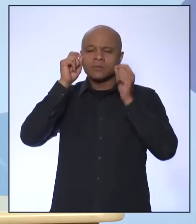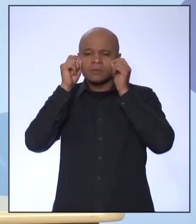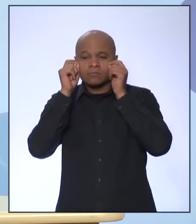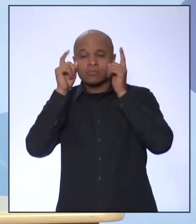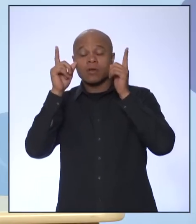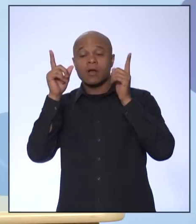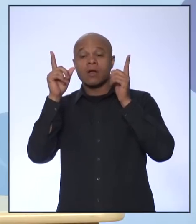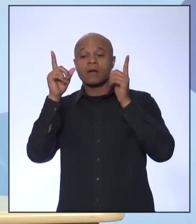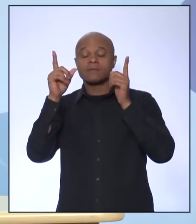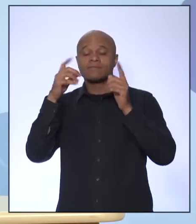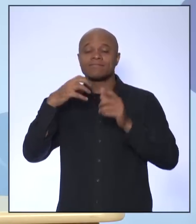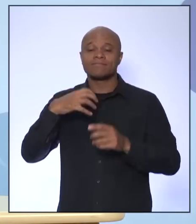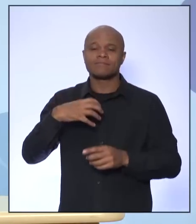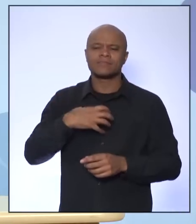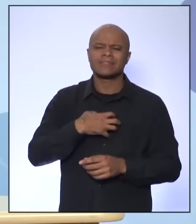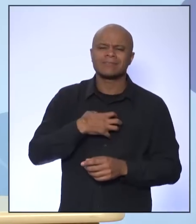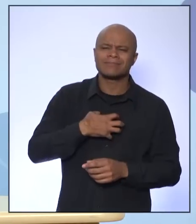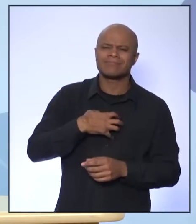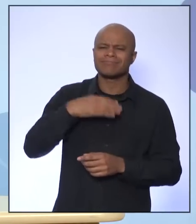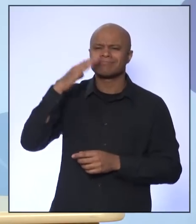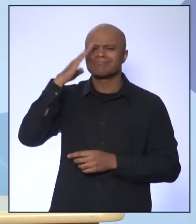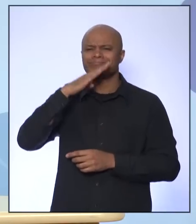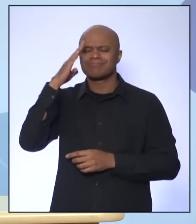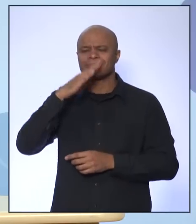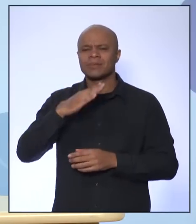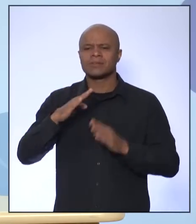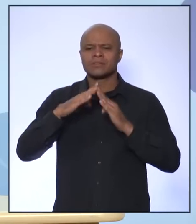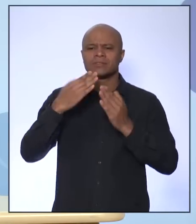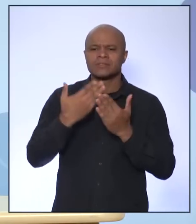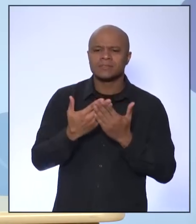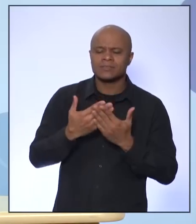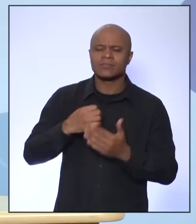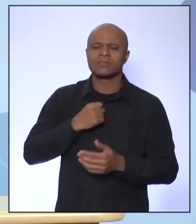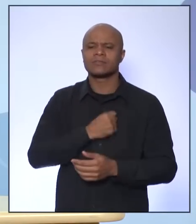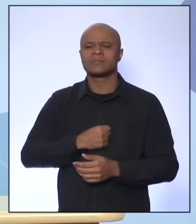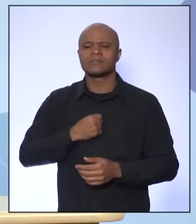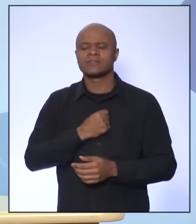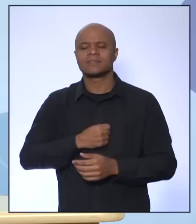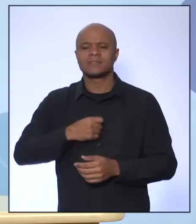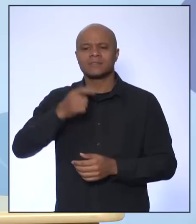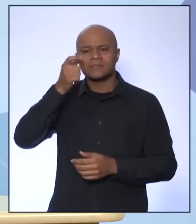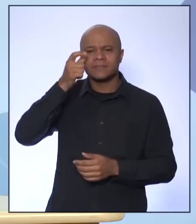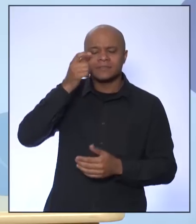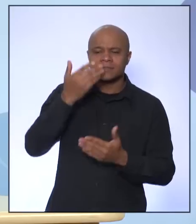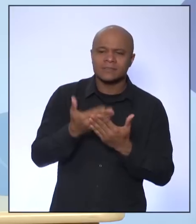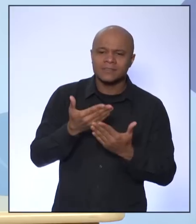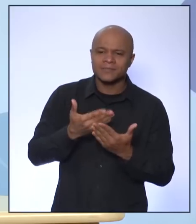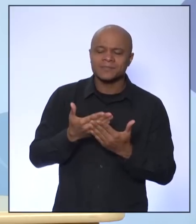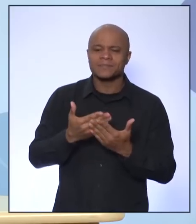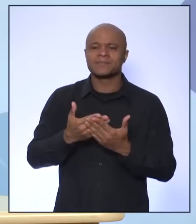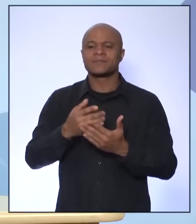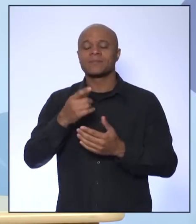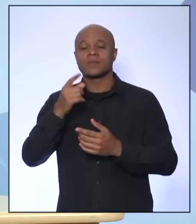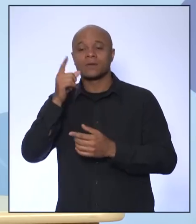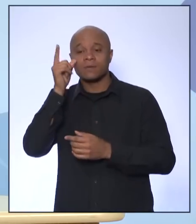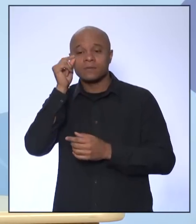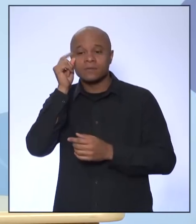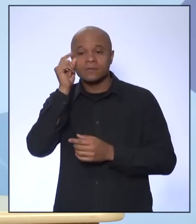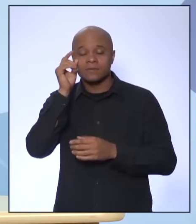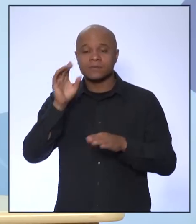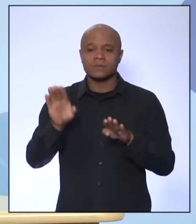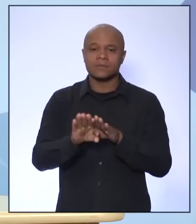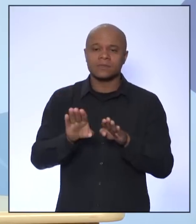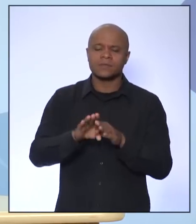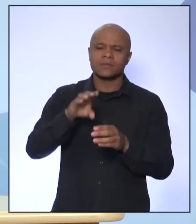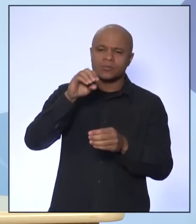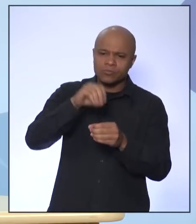hoje eu acordei com muita saudade da escola, hoje eu acordei e tive que assistir uma aula online, eu estava com muito sono. Então, vai colocando